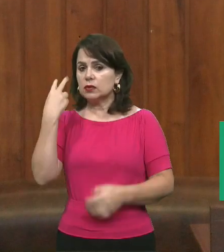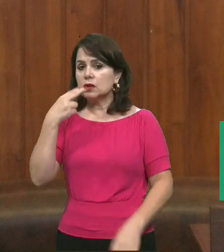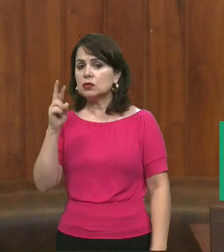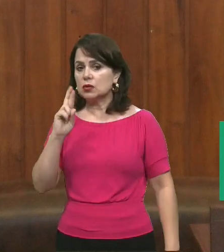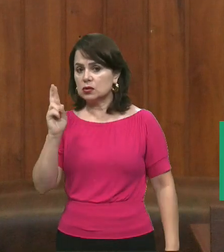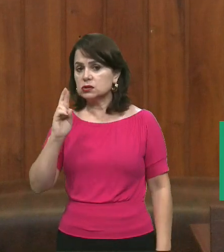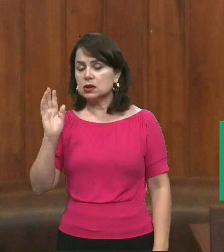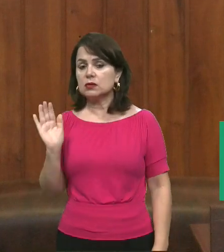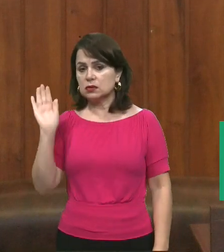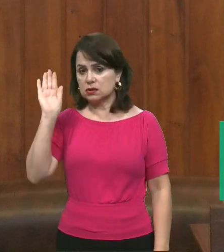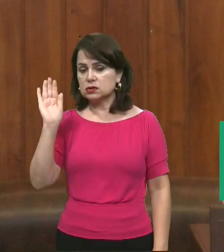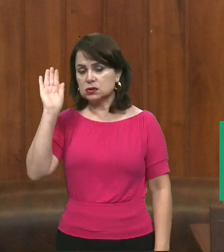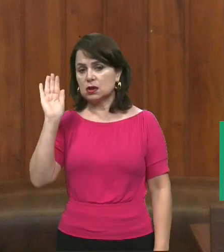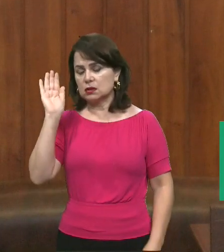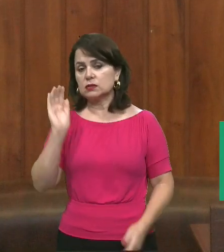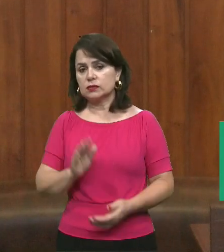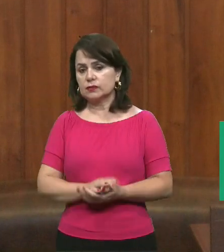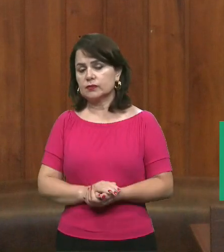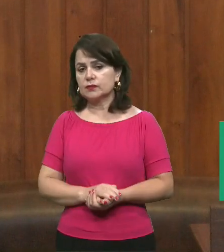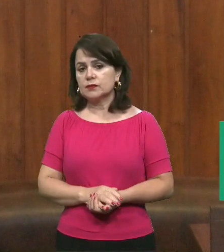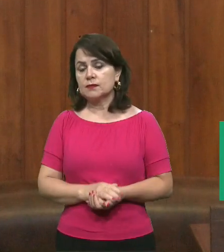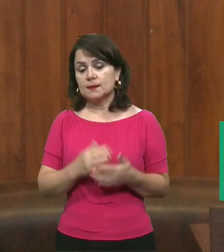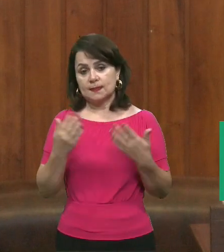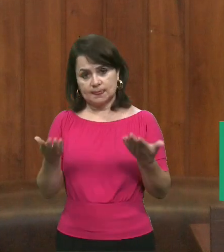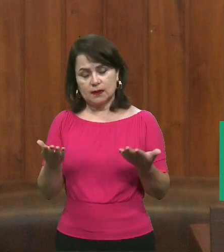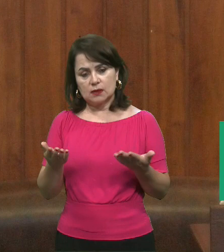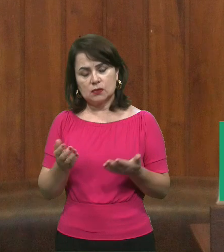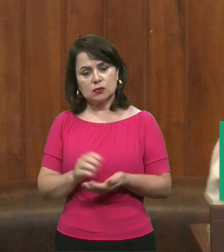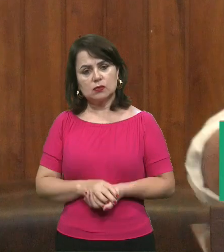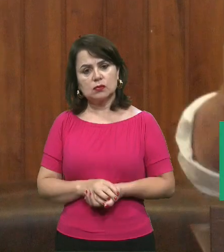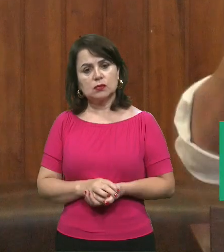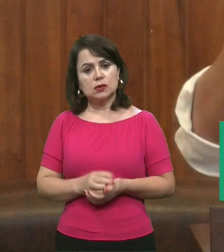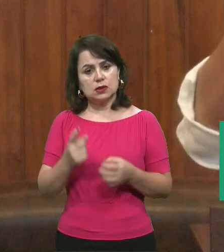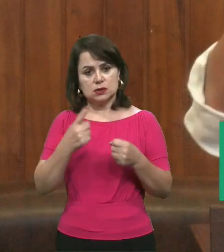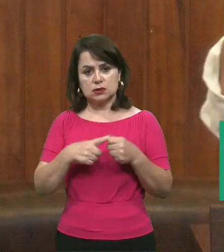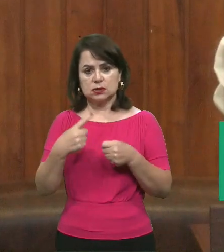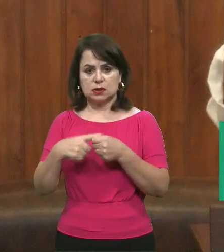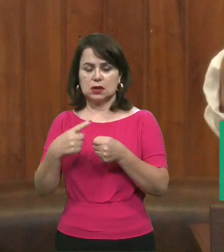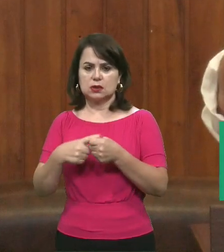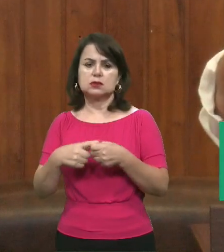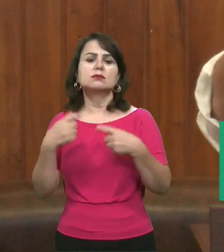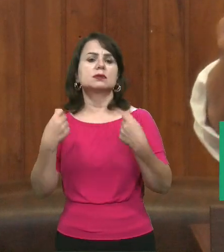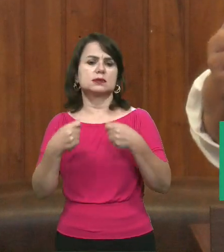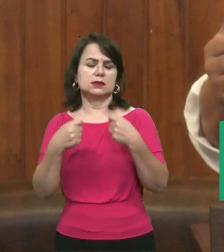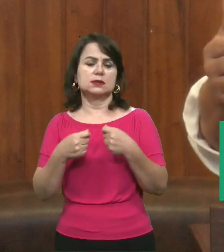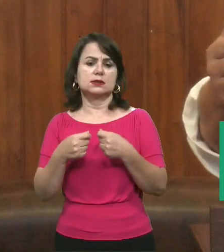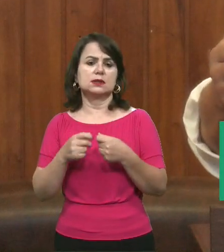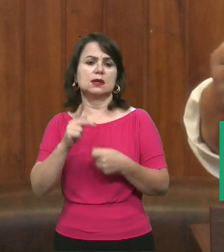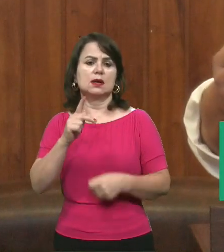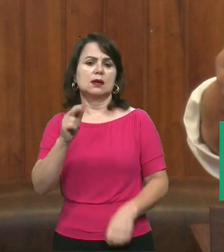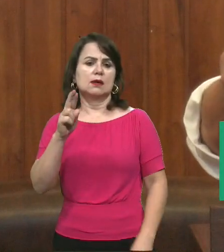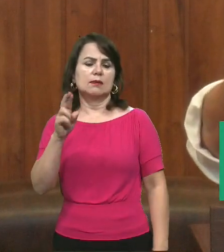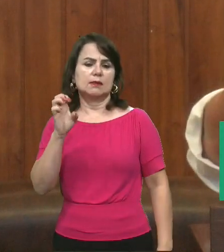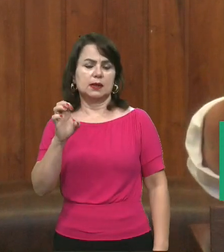Ótimo, quanto mais pré-candidato tiver, melhor. Para a cidade, para o povo ter alternativa.